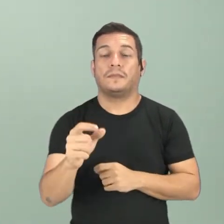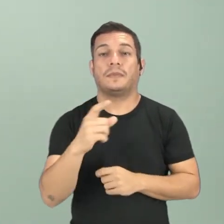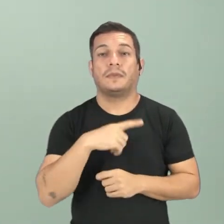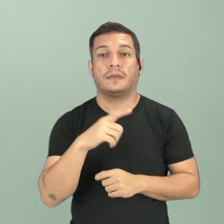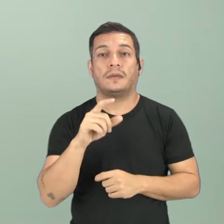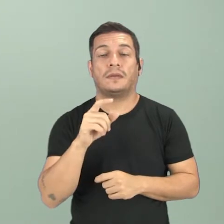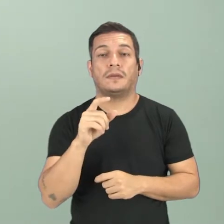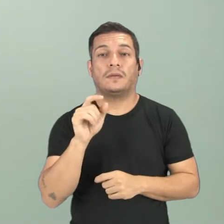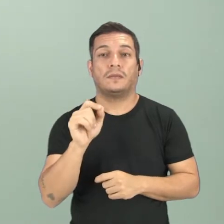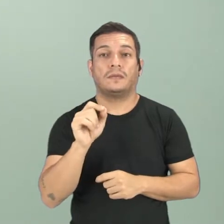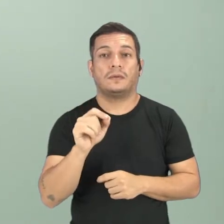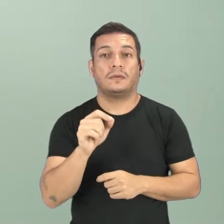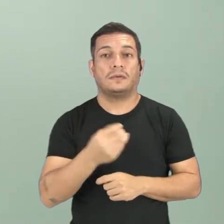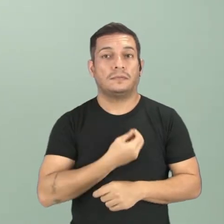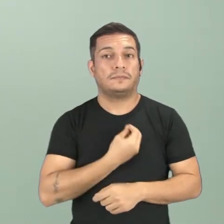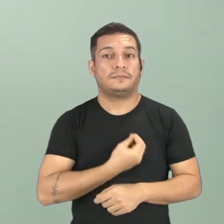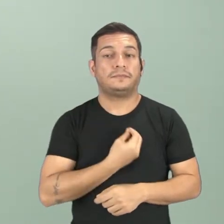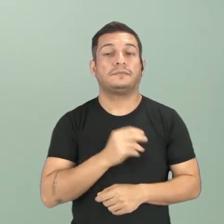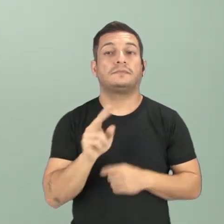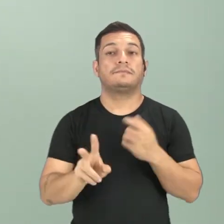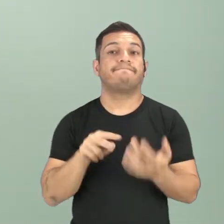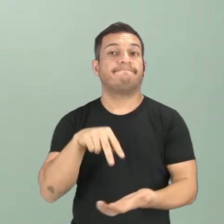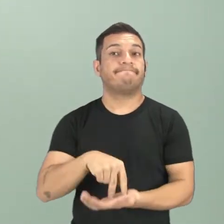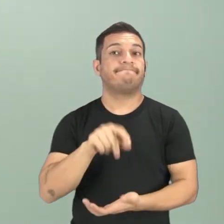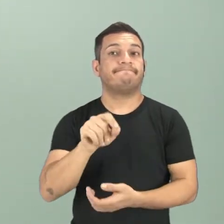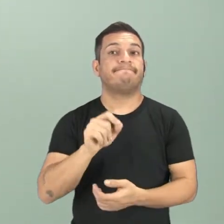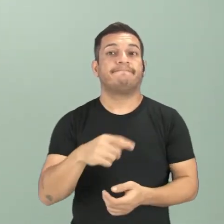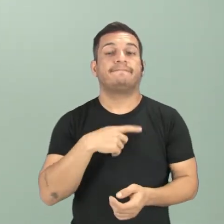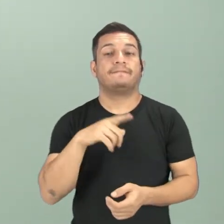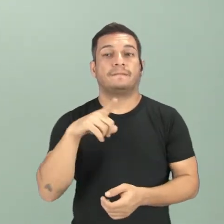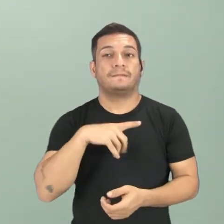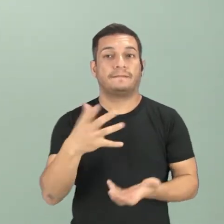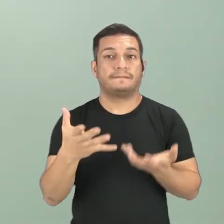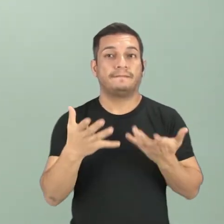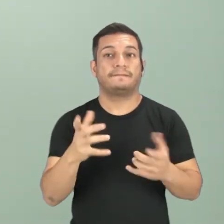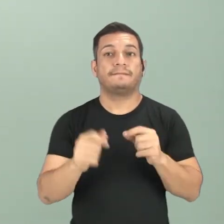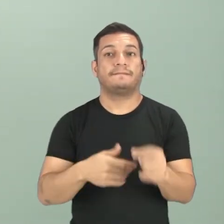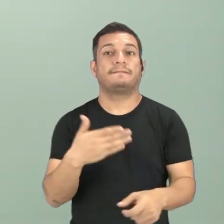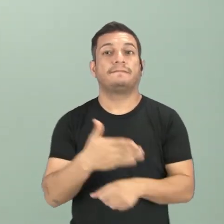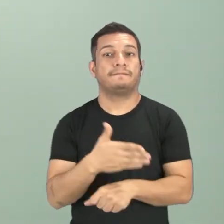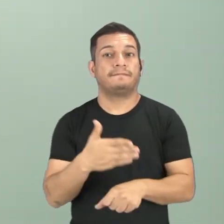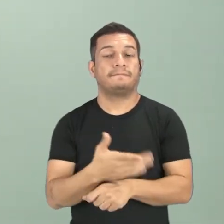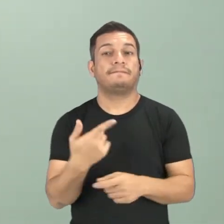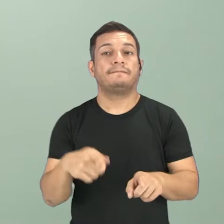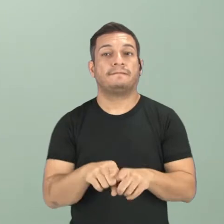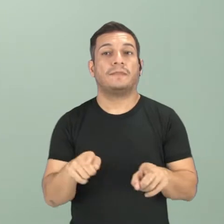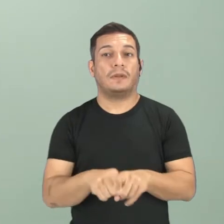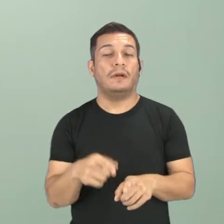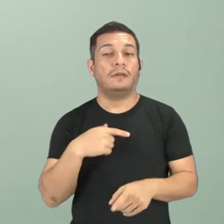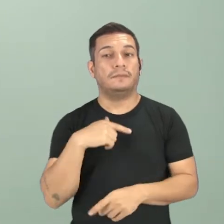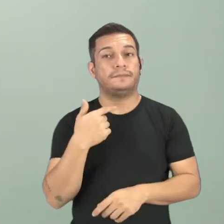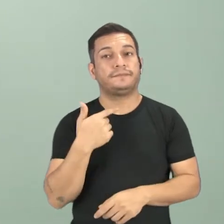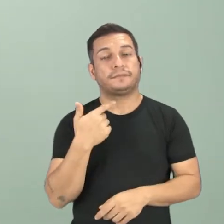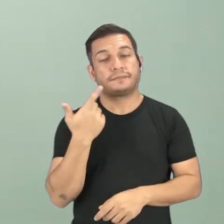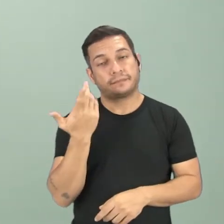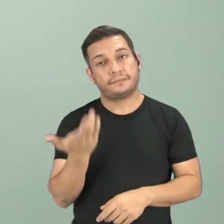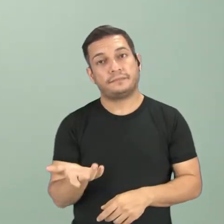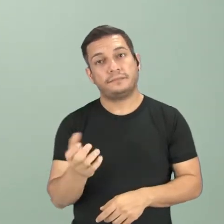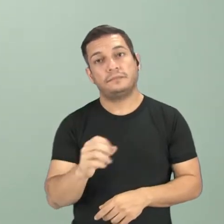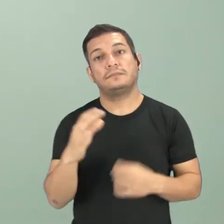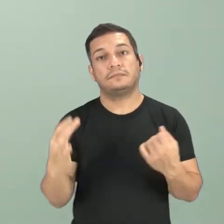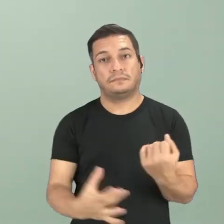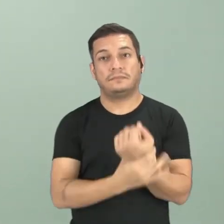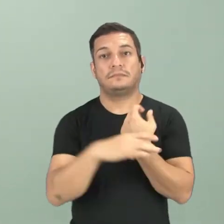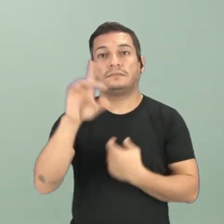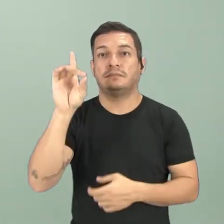eles acabam atuando no sentido de viabilizar o acesso ou, em outras palavras, a